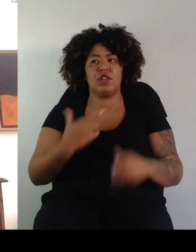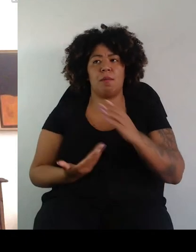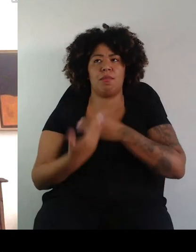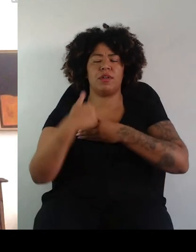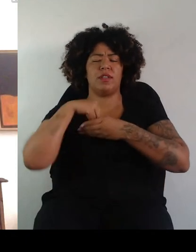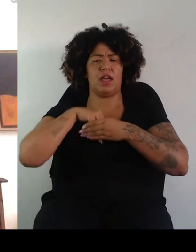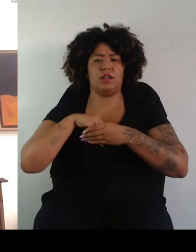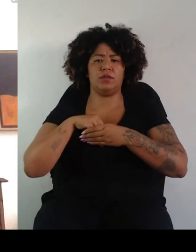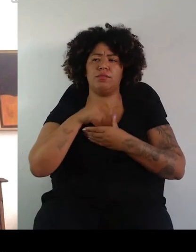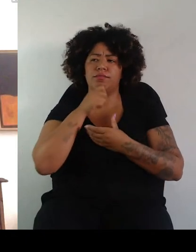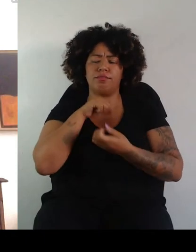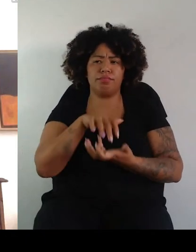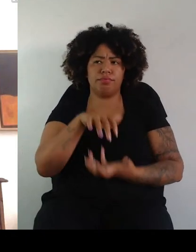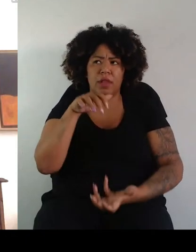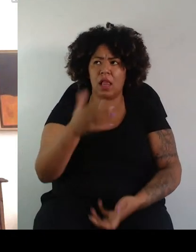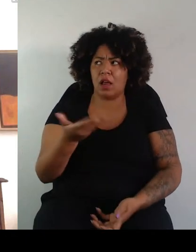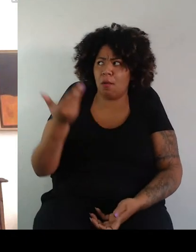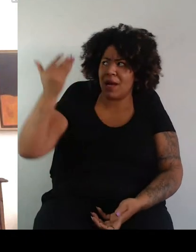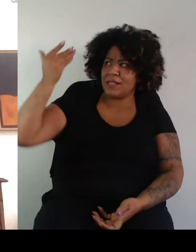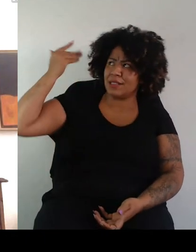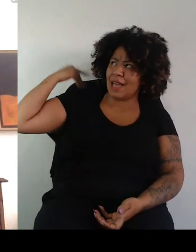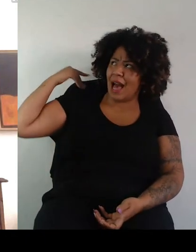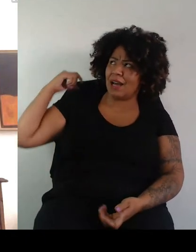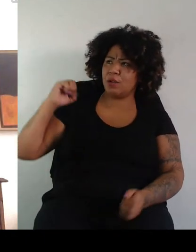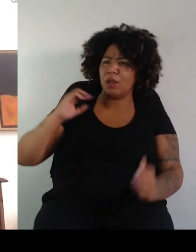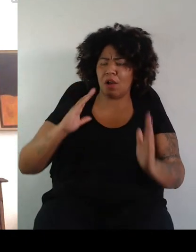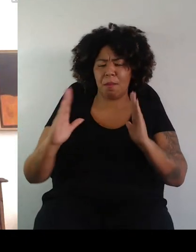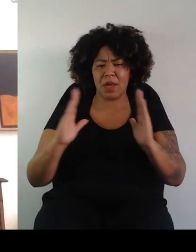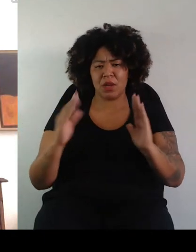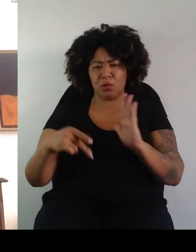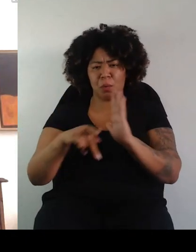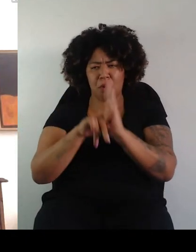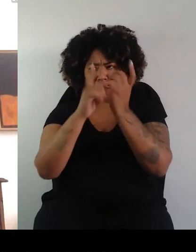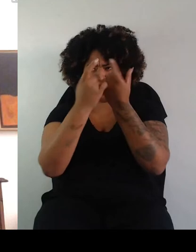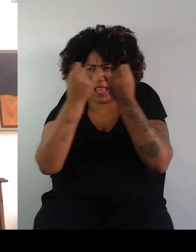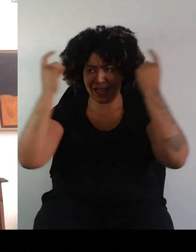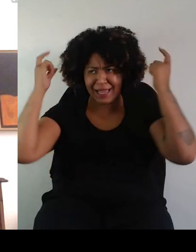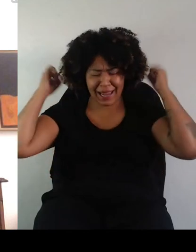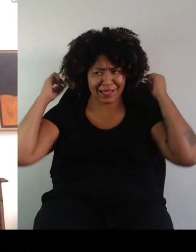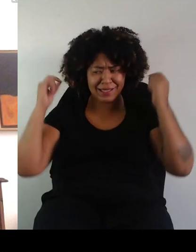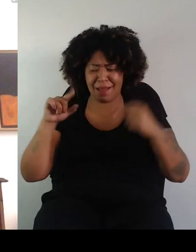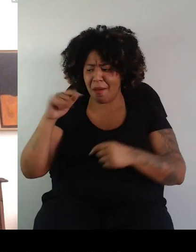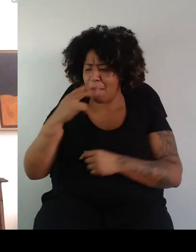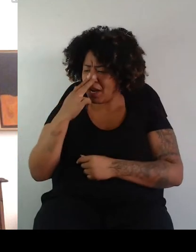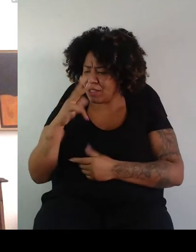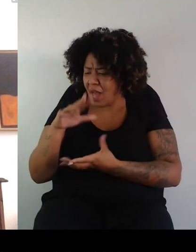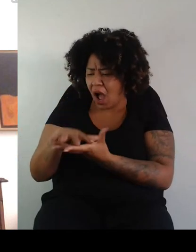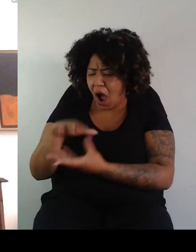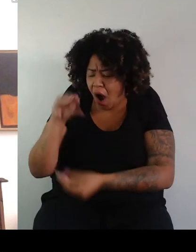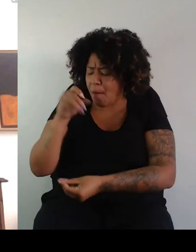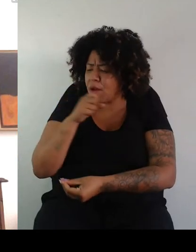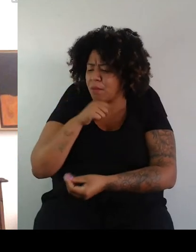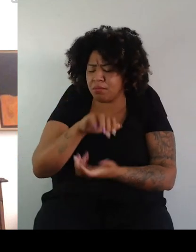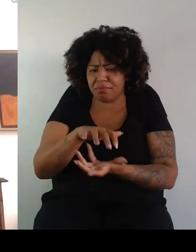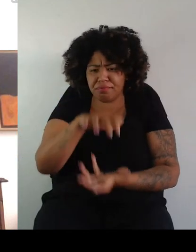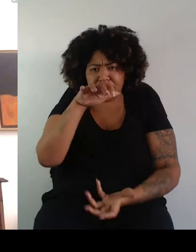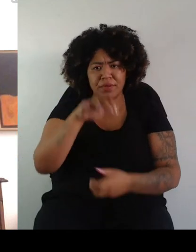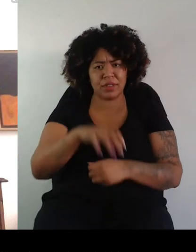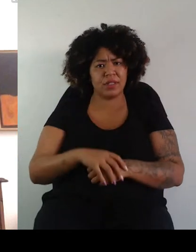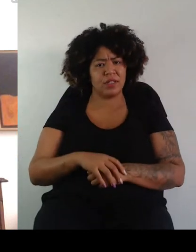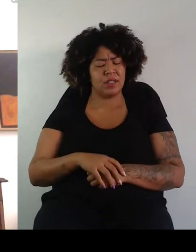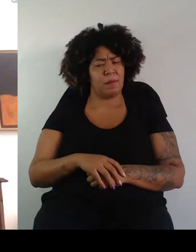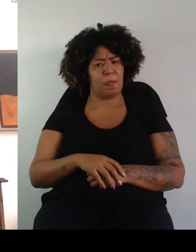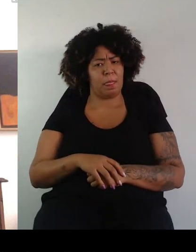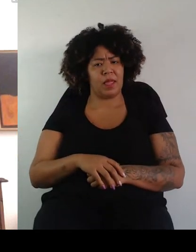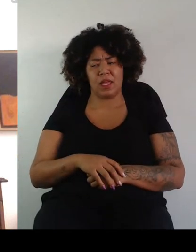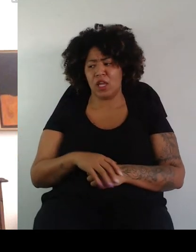da Grécia clássica era uma alma muito antiga e também muito extravagante ao mesmo tempo e tudo isso